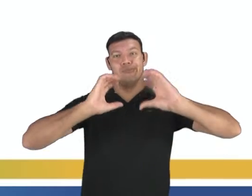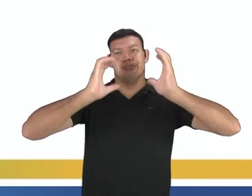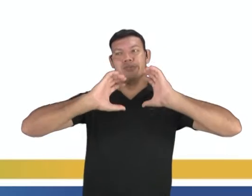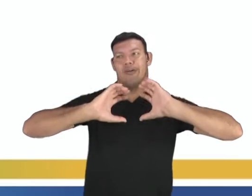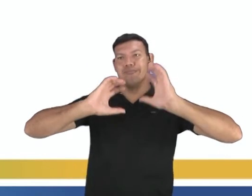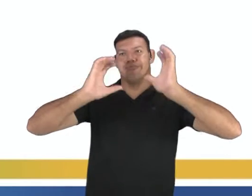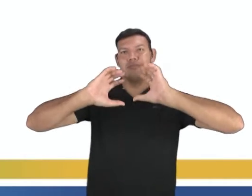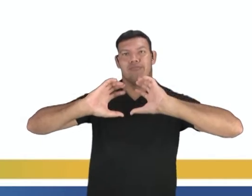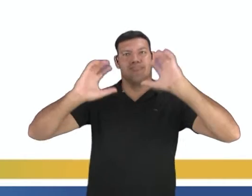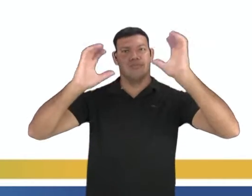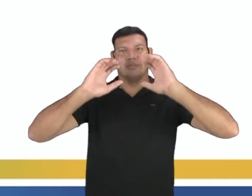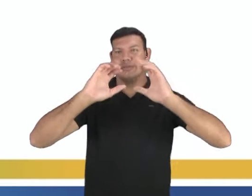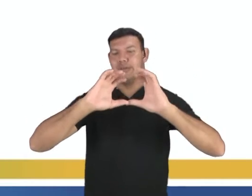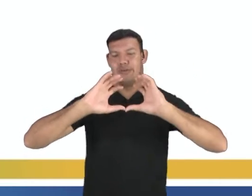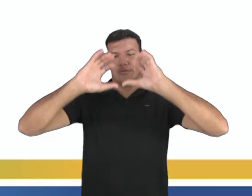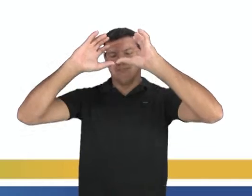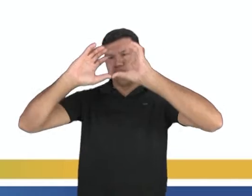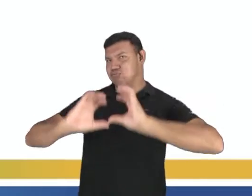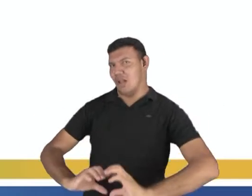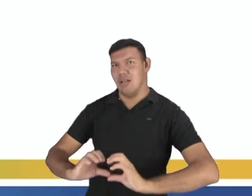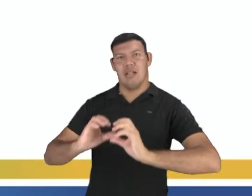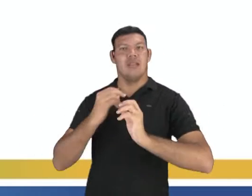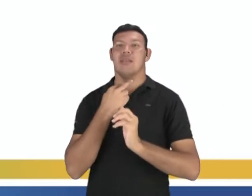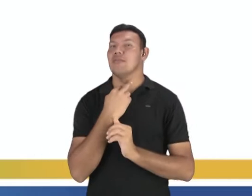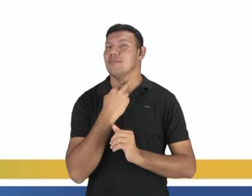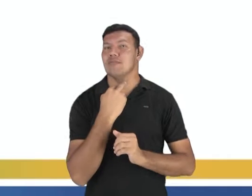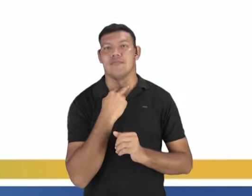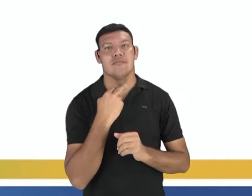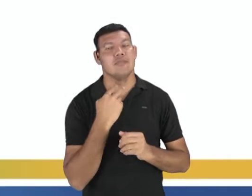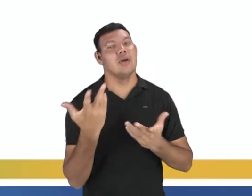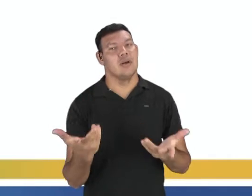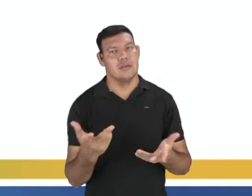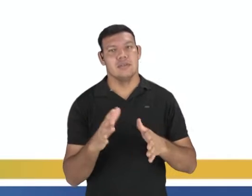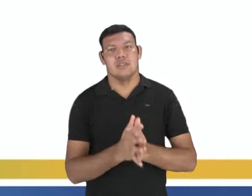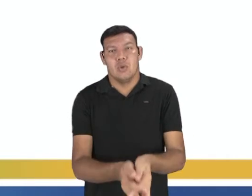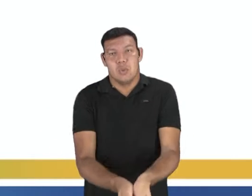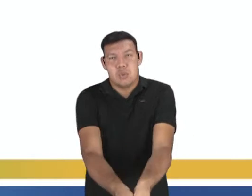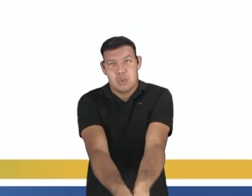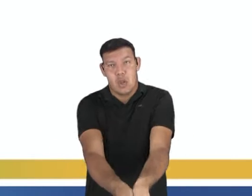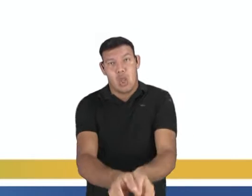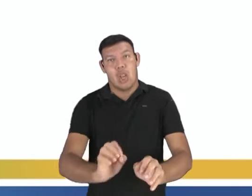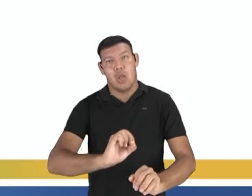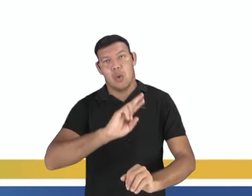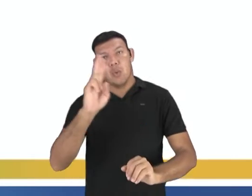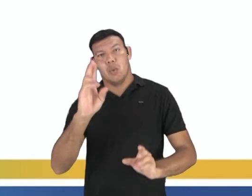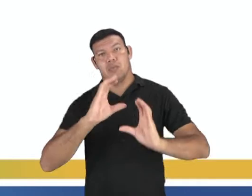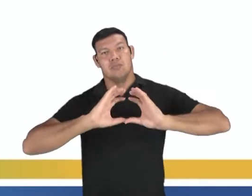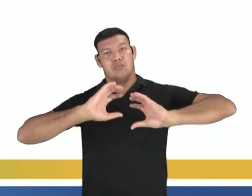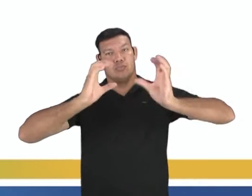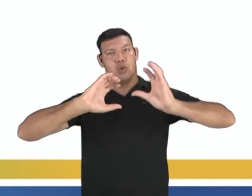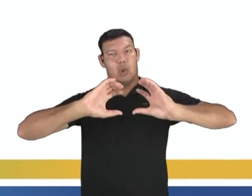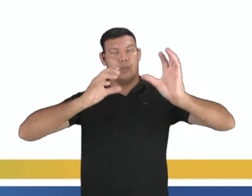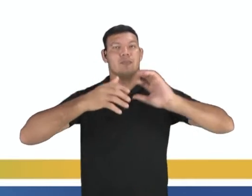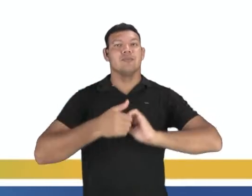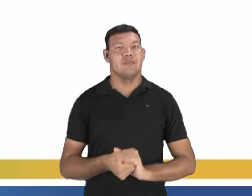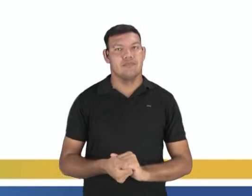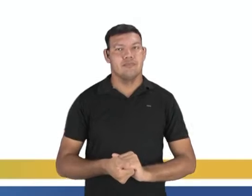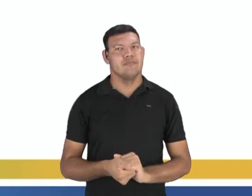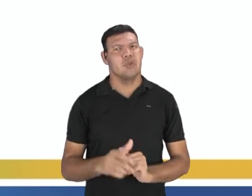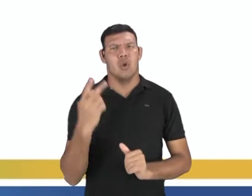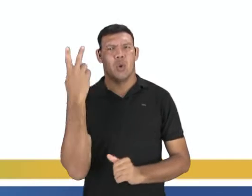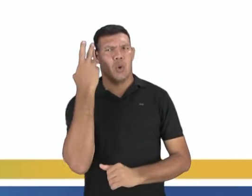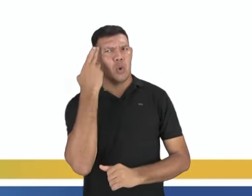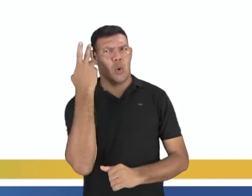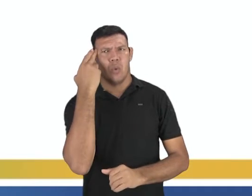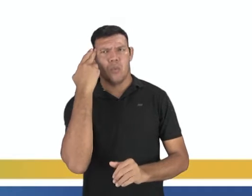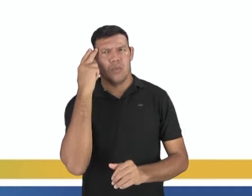e desenvolver fundamentos do vôlei, como manchete e toque. O vôlei infinito é como um jogo